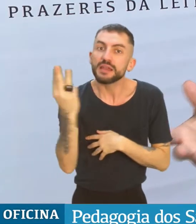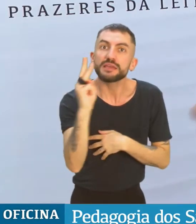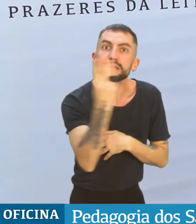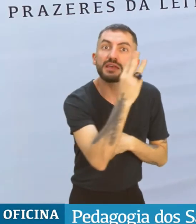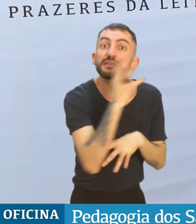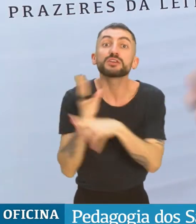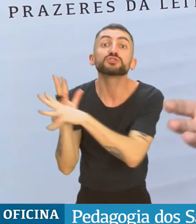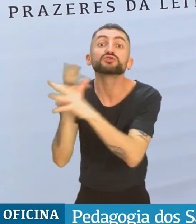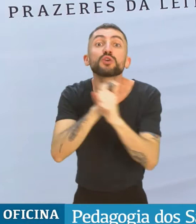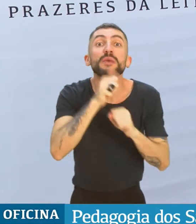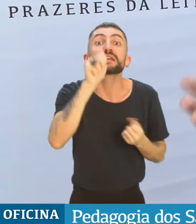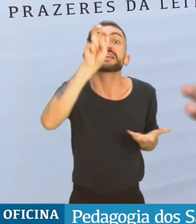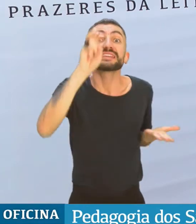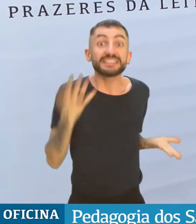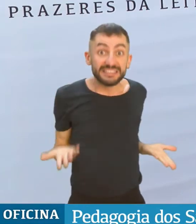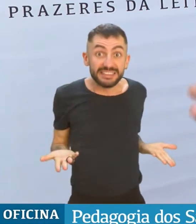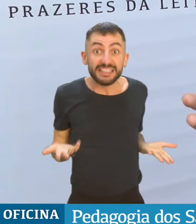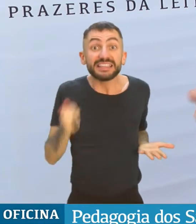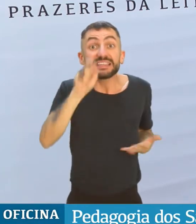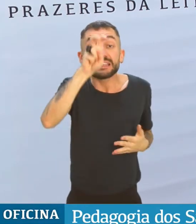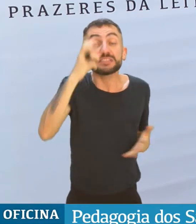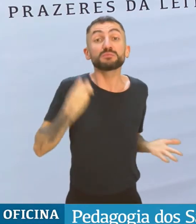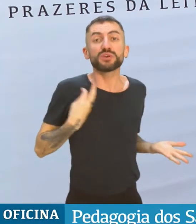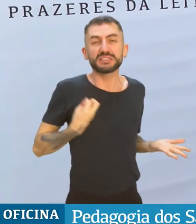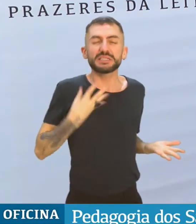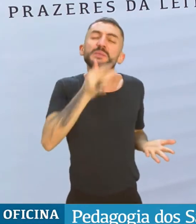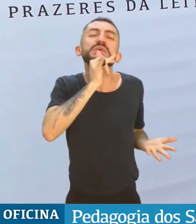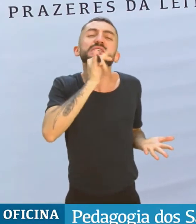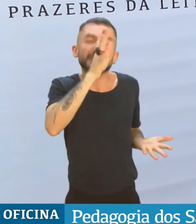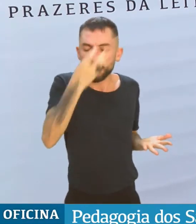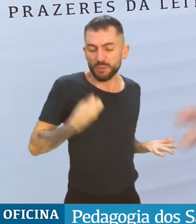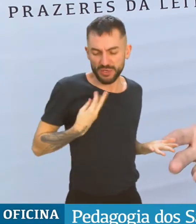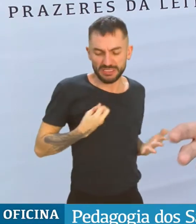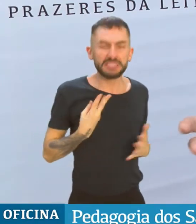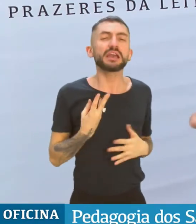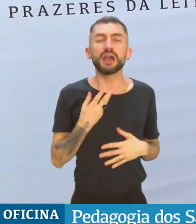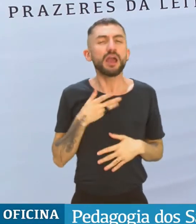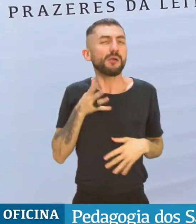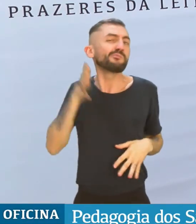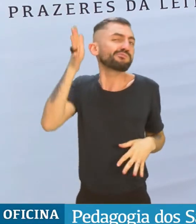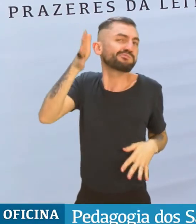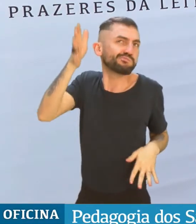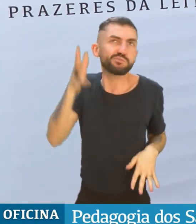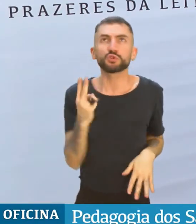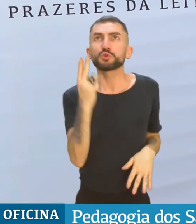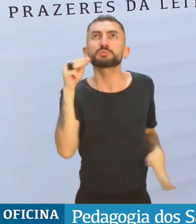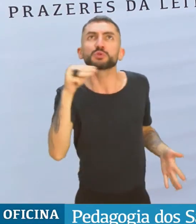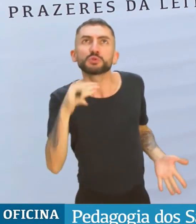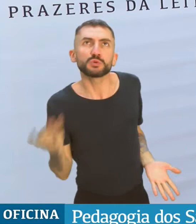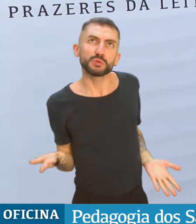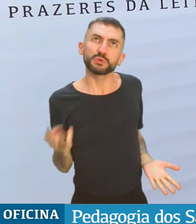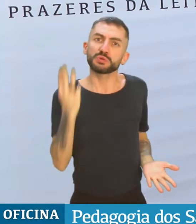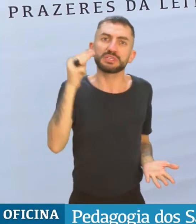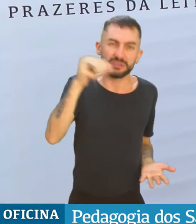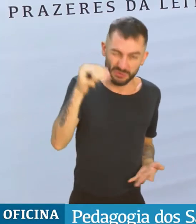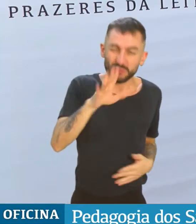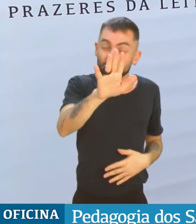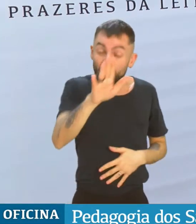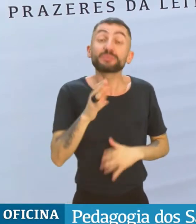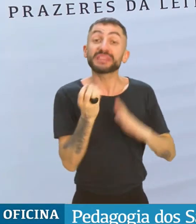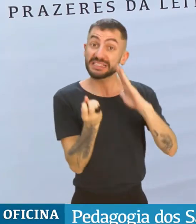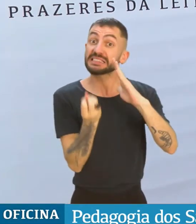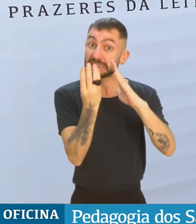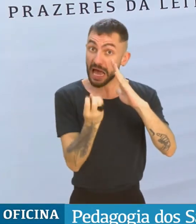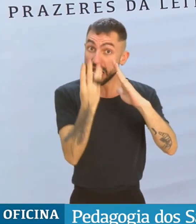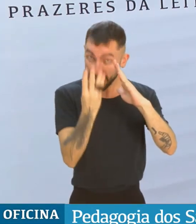poemas. Se cada poema tiver uma média de 2 a 3 minutos, que é um tempo recomendável quando a gente participa do